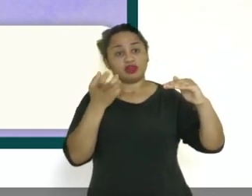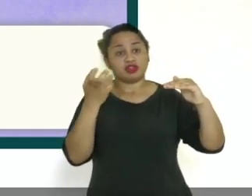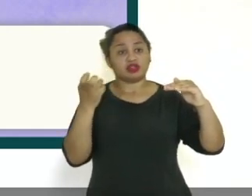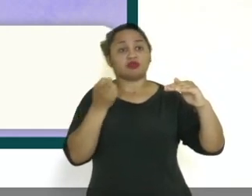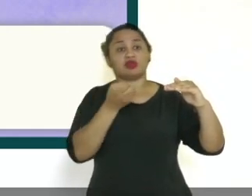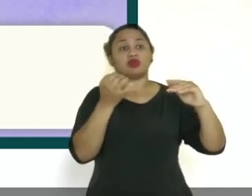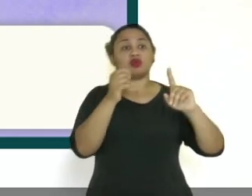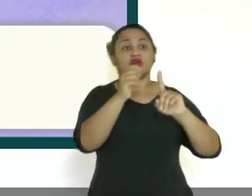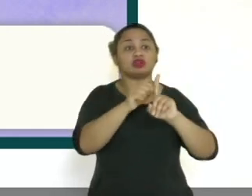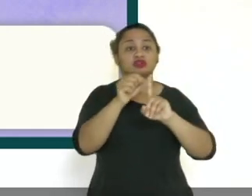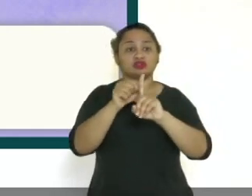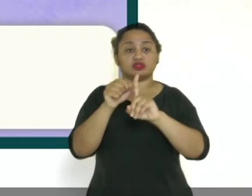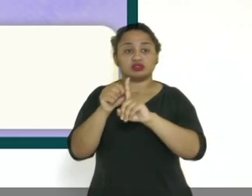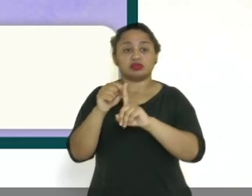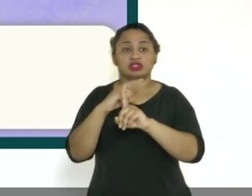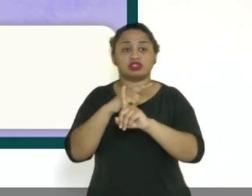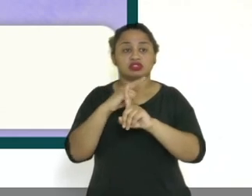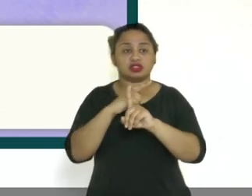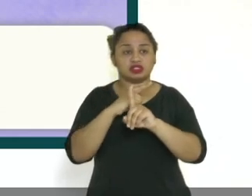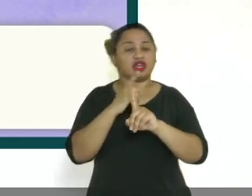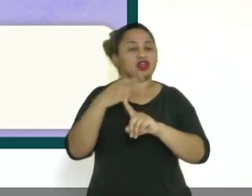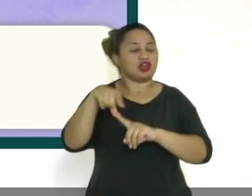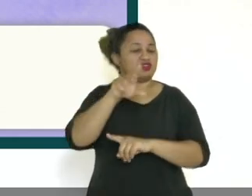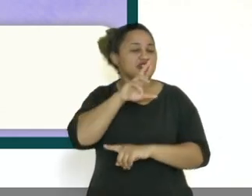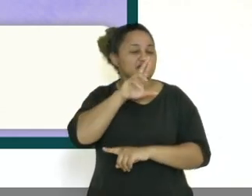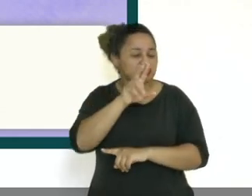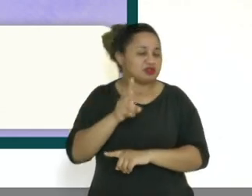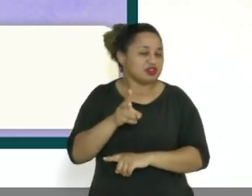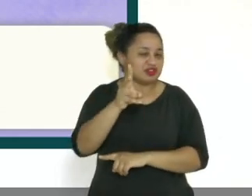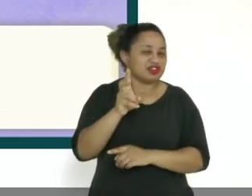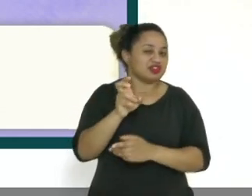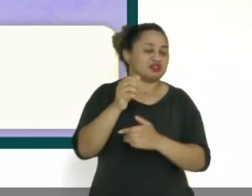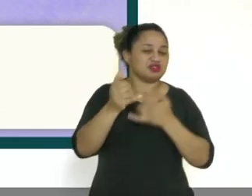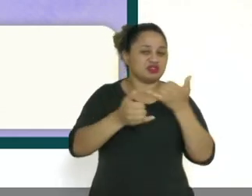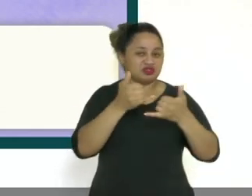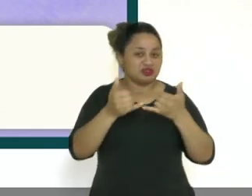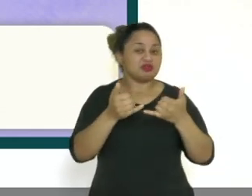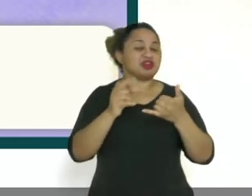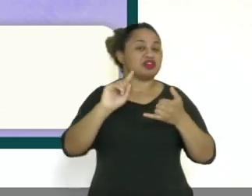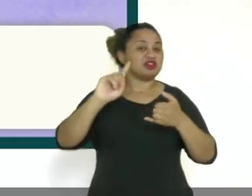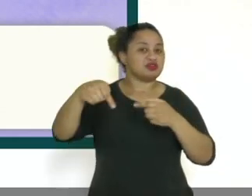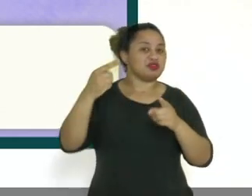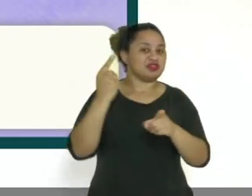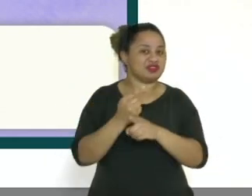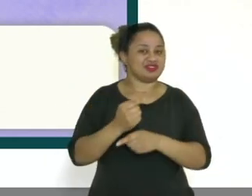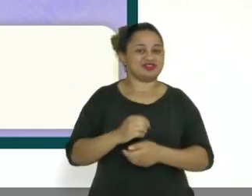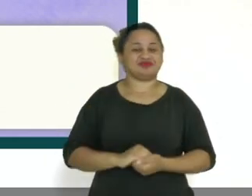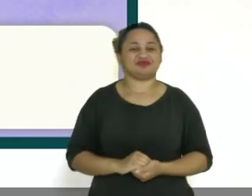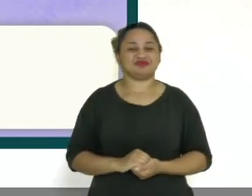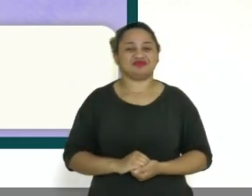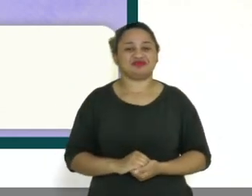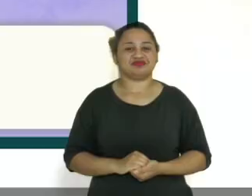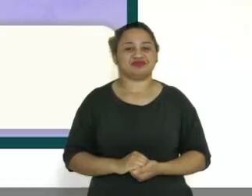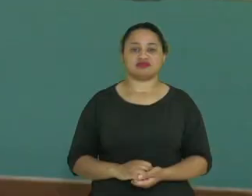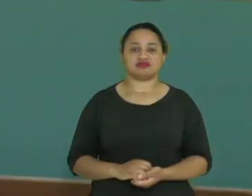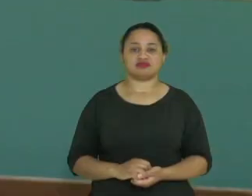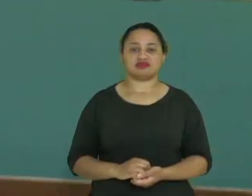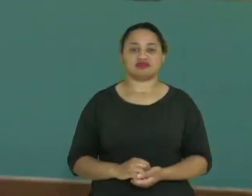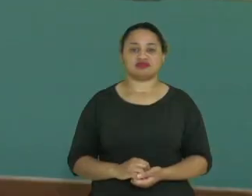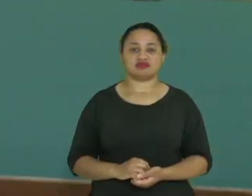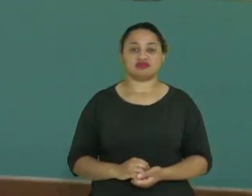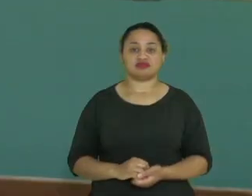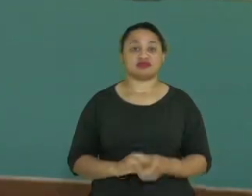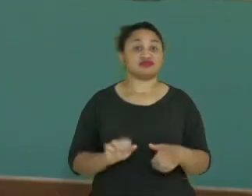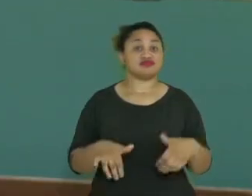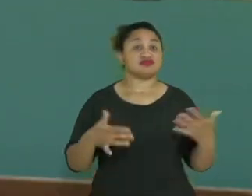quantos meses que estão abaixo, tá? Mas aí vou deixar com vocês continuam aí, a gente já se vê lá na telinha, tá?